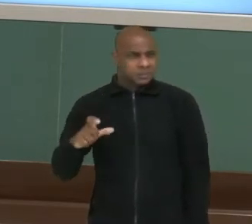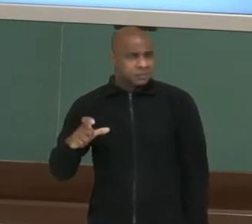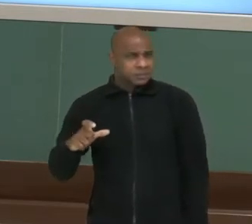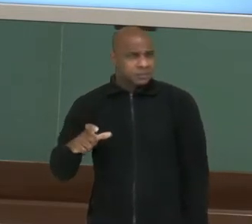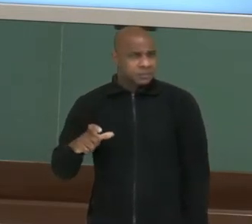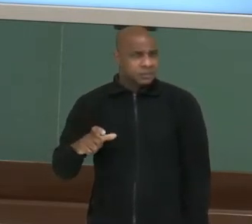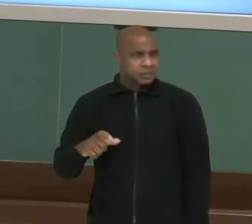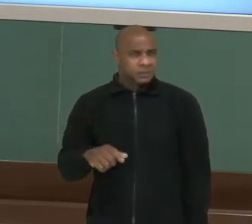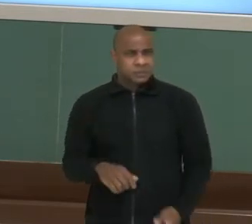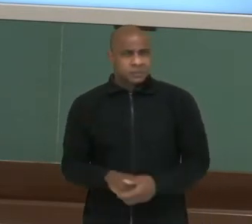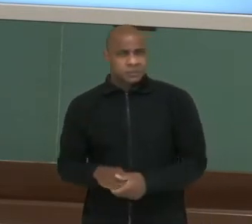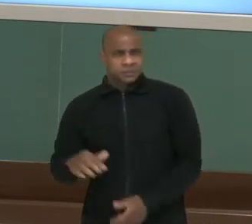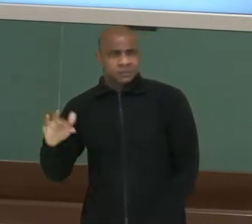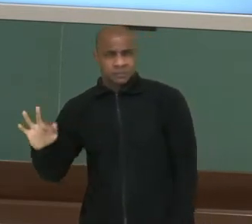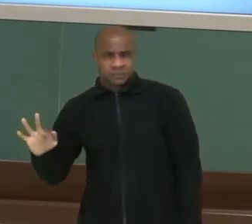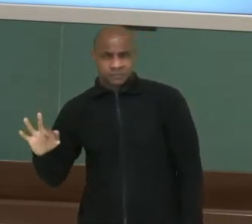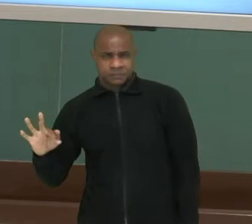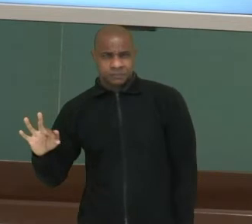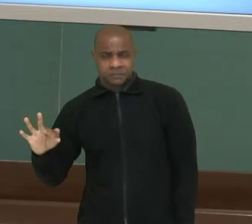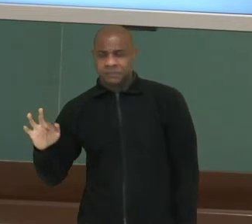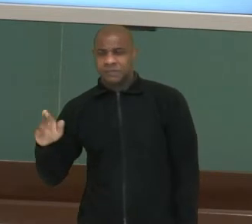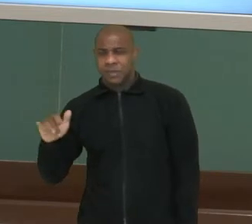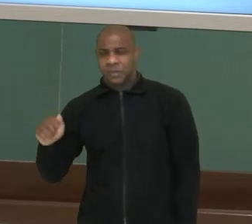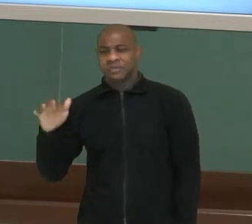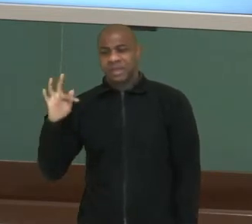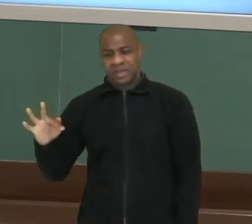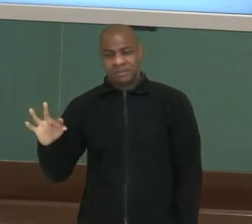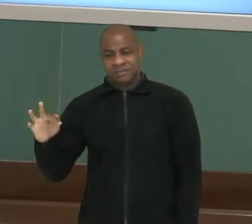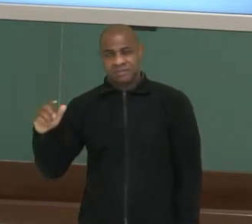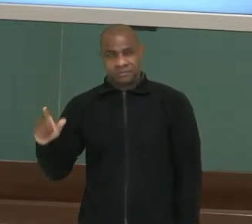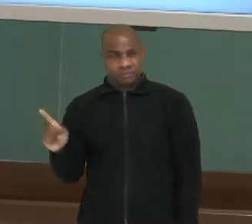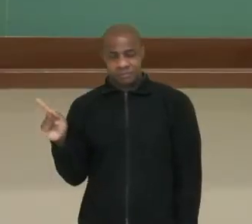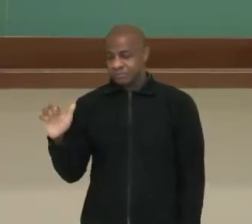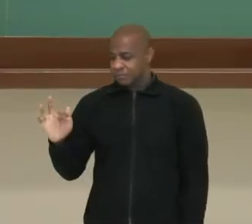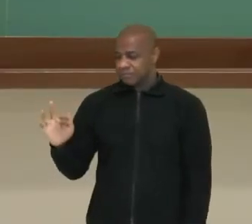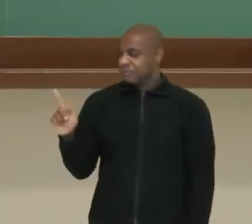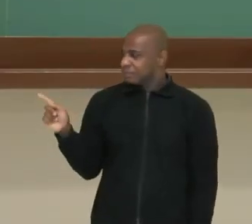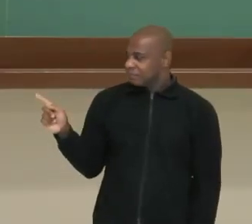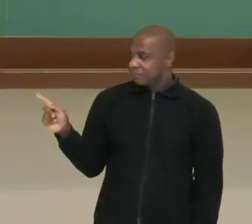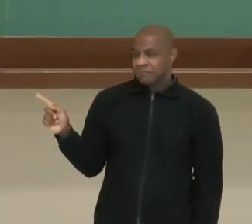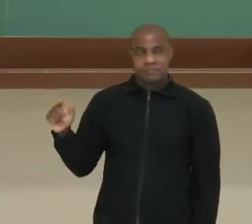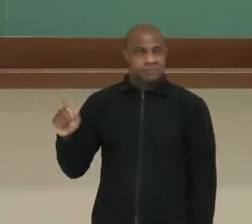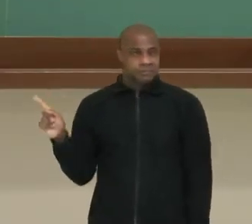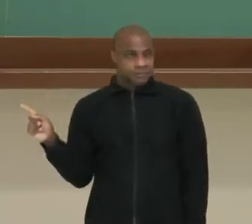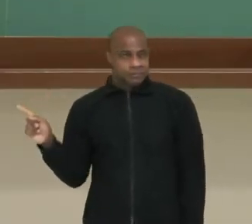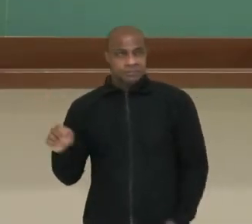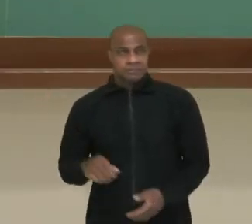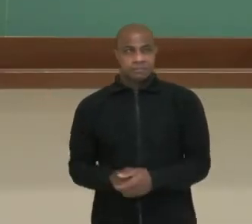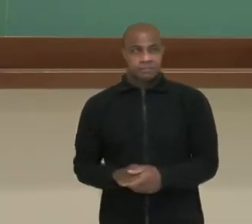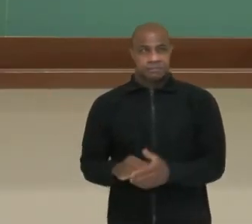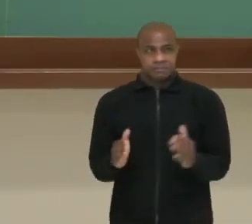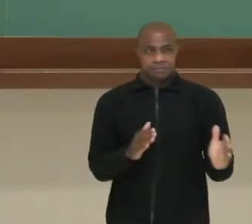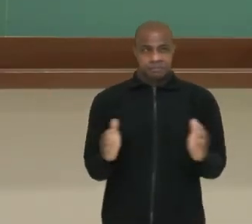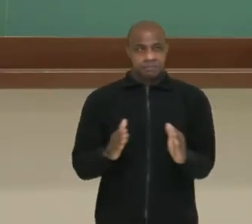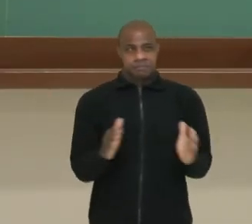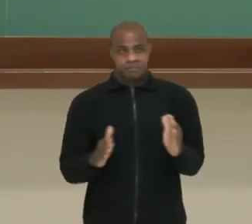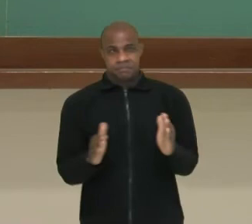representar pela letra F minúsculo. Beleza? Lembre-se, olha que interessante. Período,